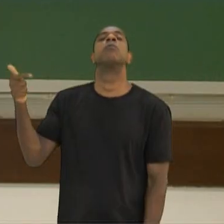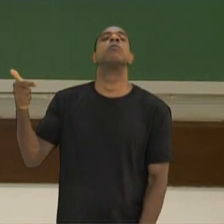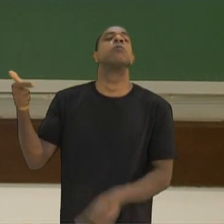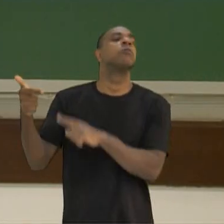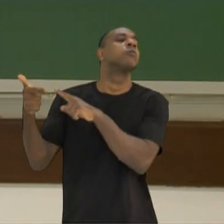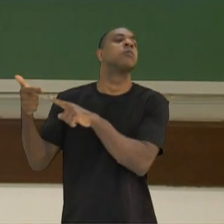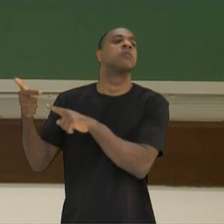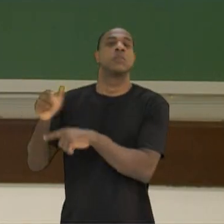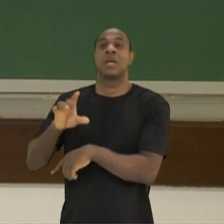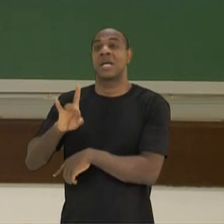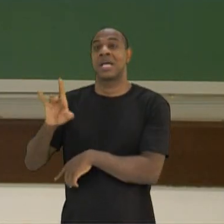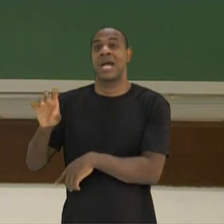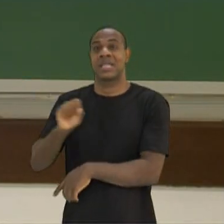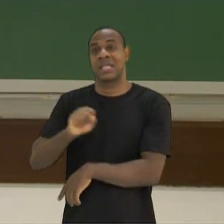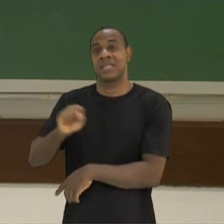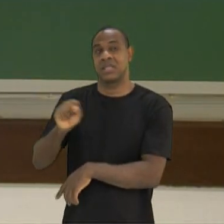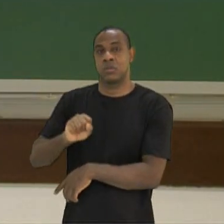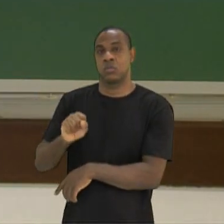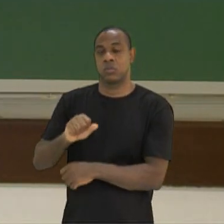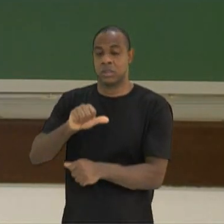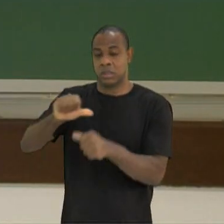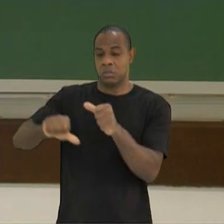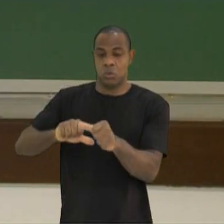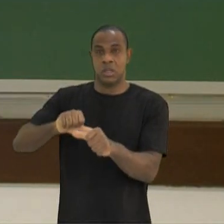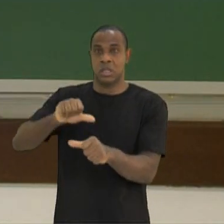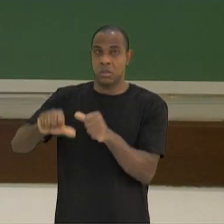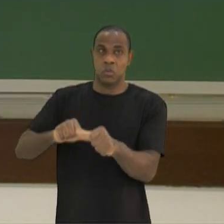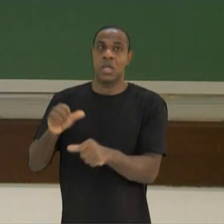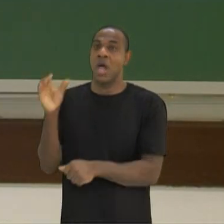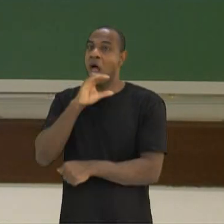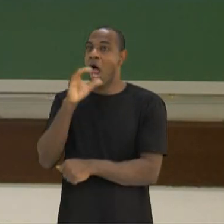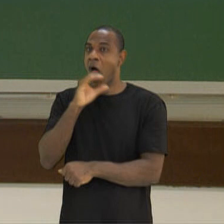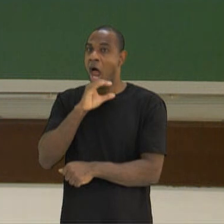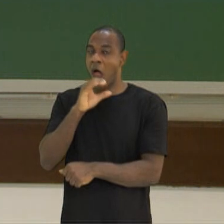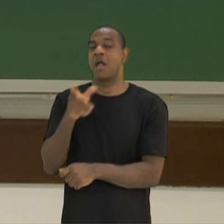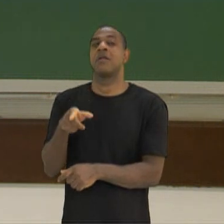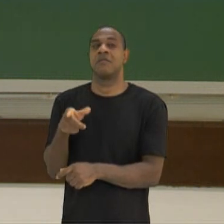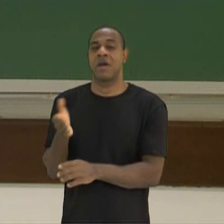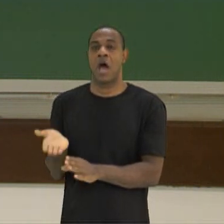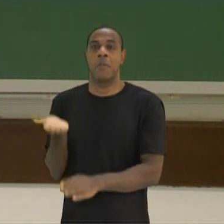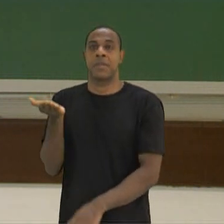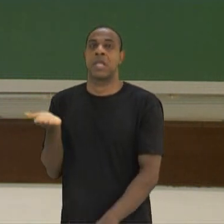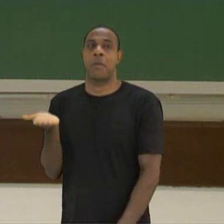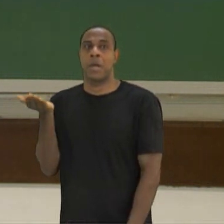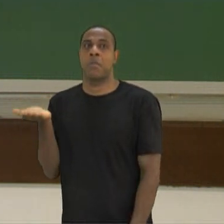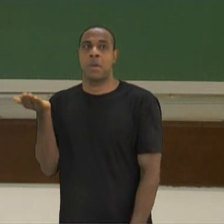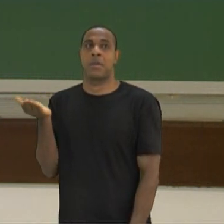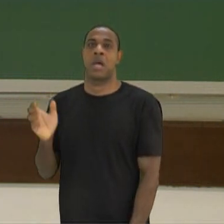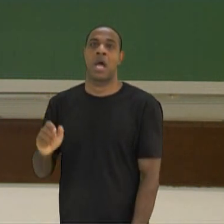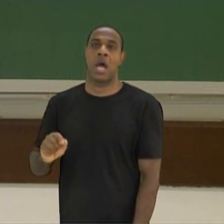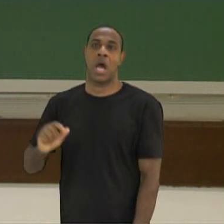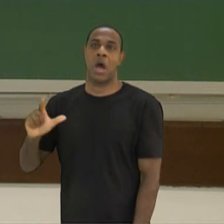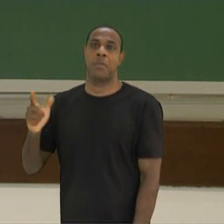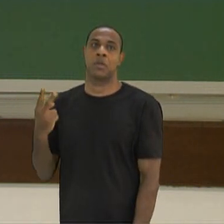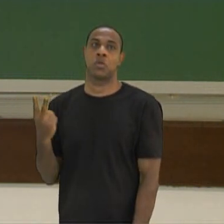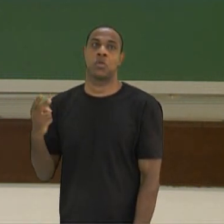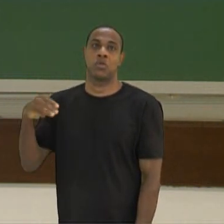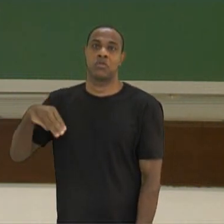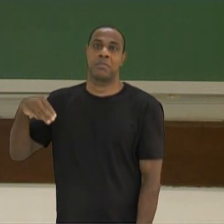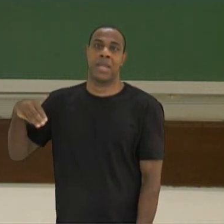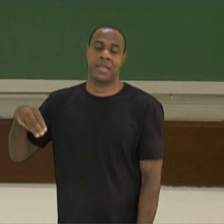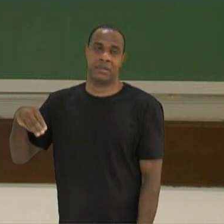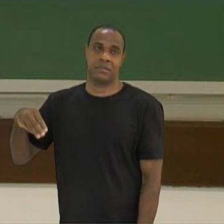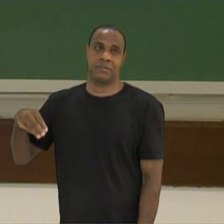Porque a cada segundo que passa, a velocidade dessa moto vai aumentando, tá? 2 metros a